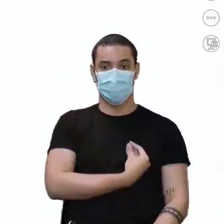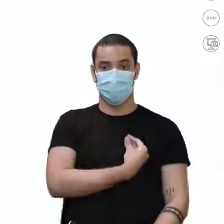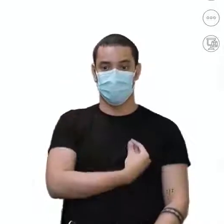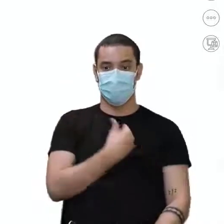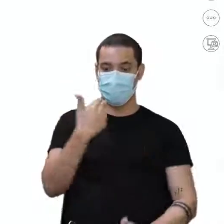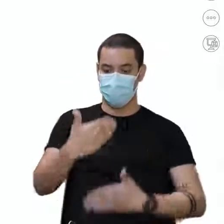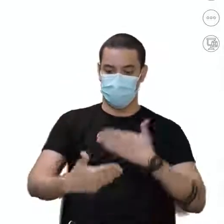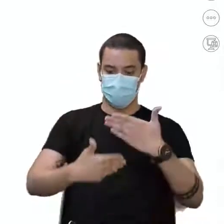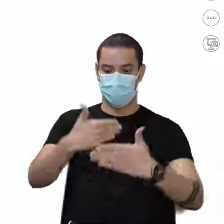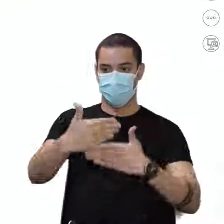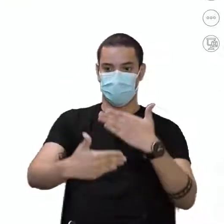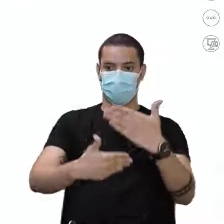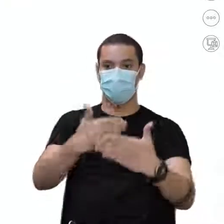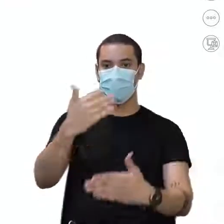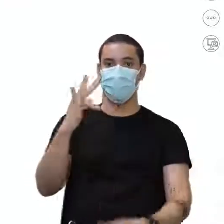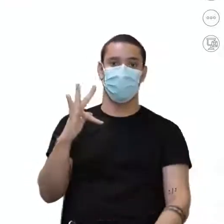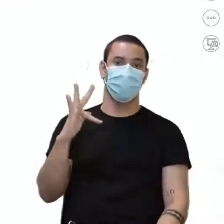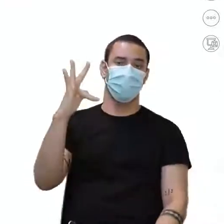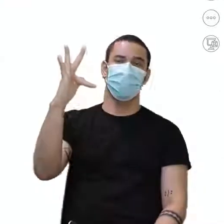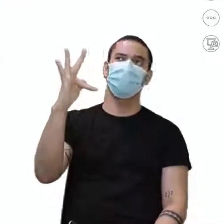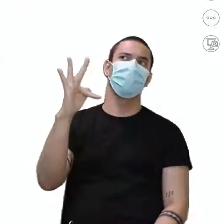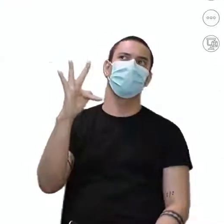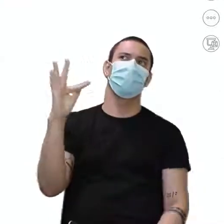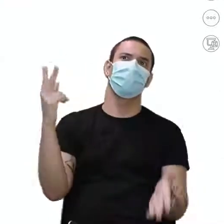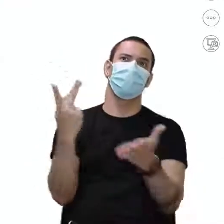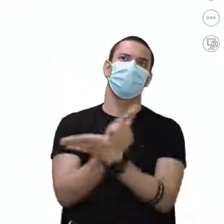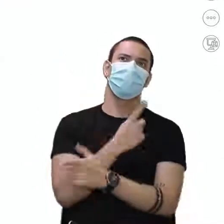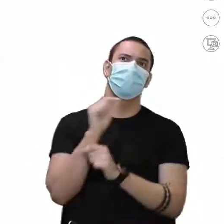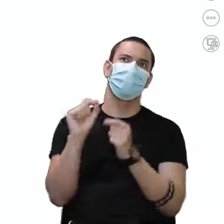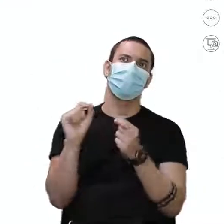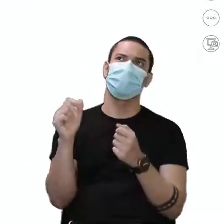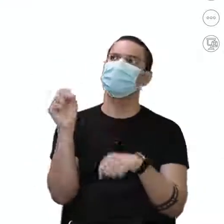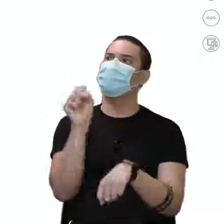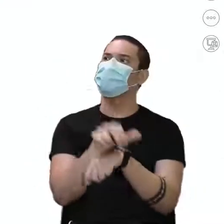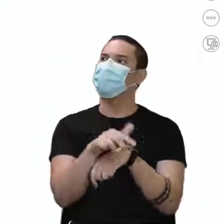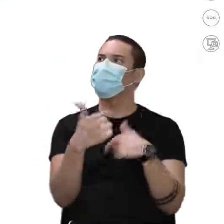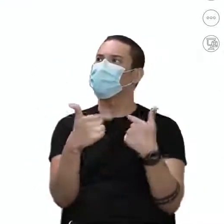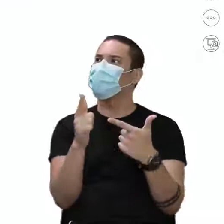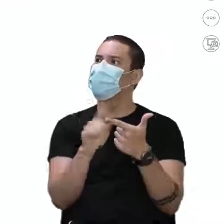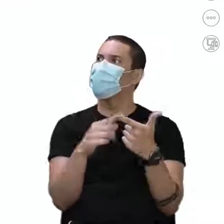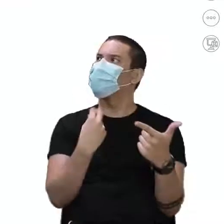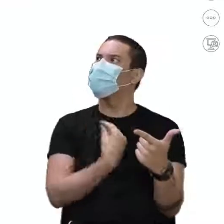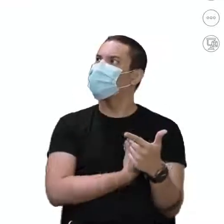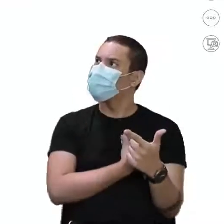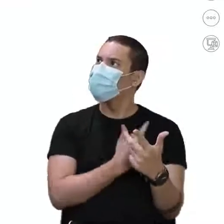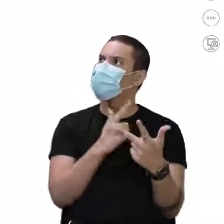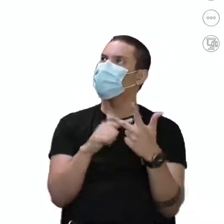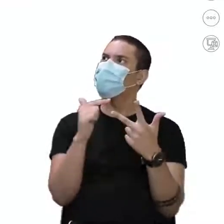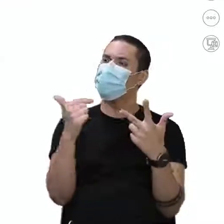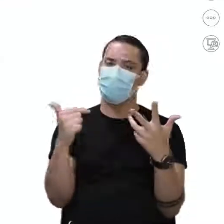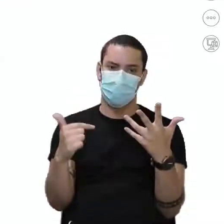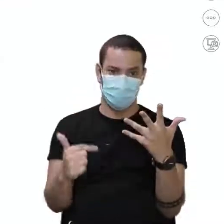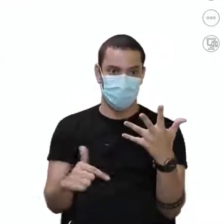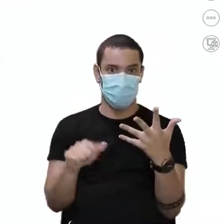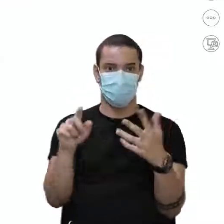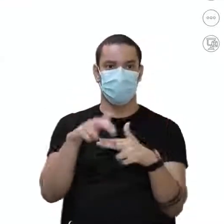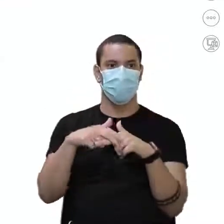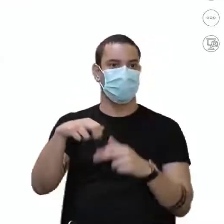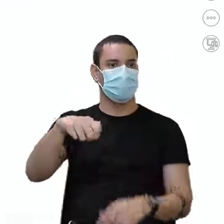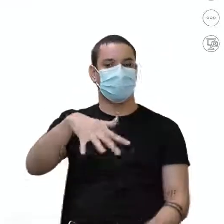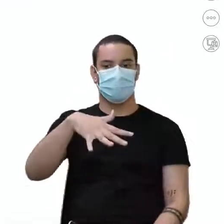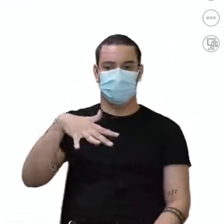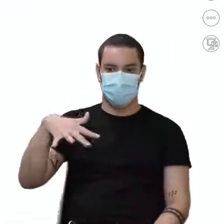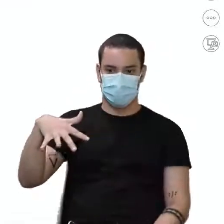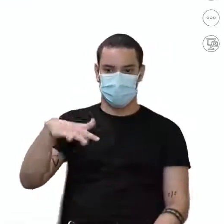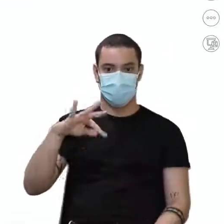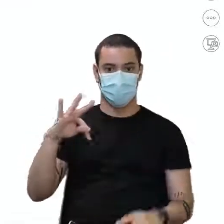sua futura carreira, o seu futuro, né, a carreira e tudo mais, coisas importantes. Então, são situações